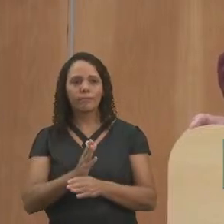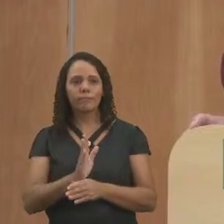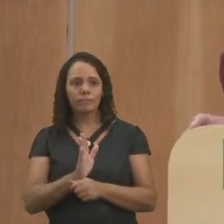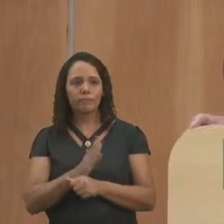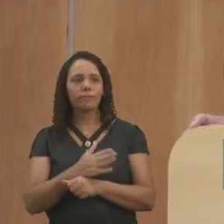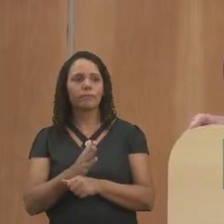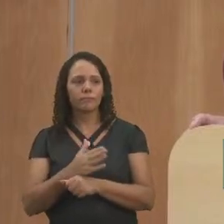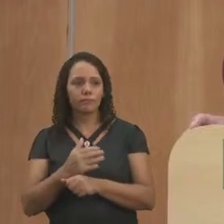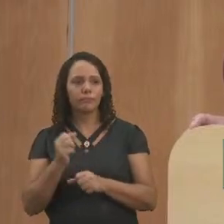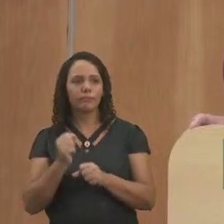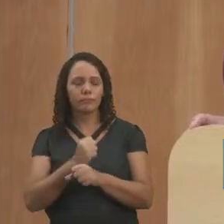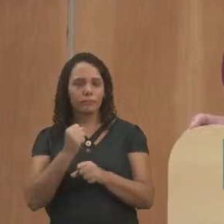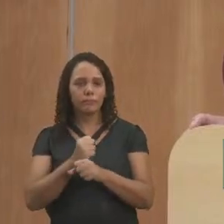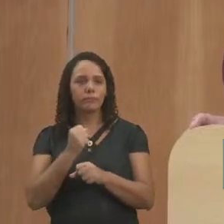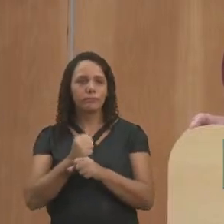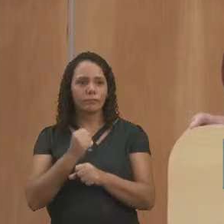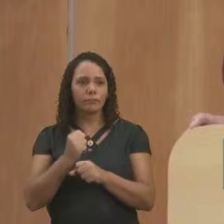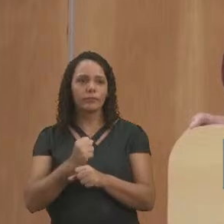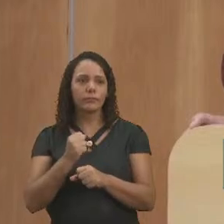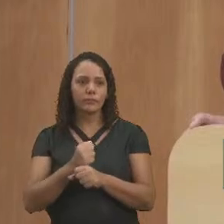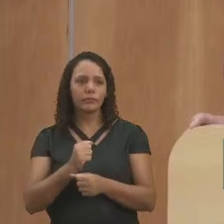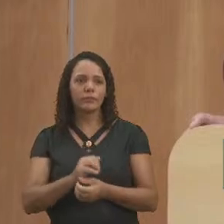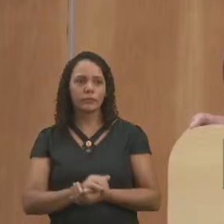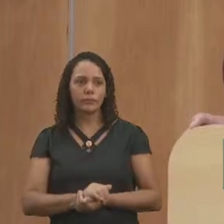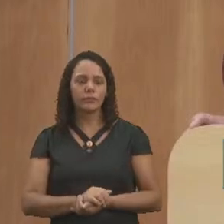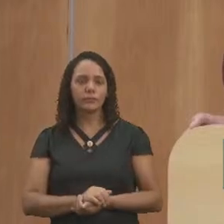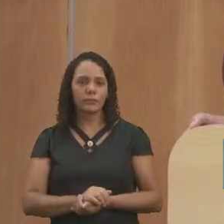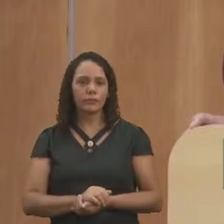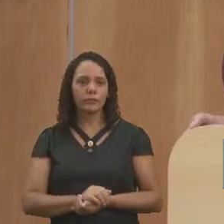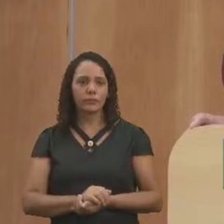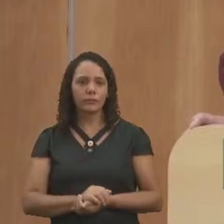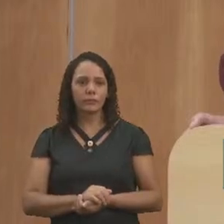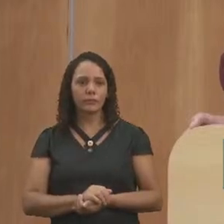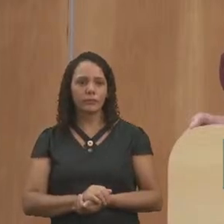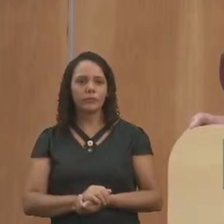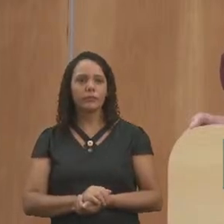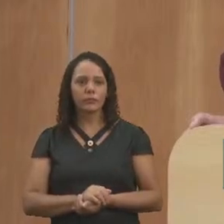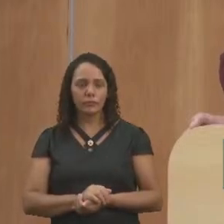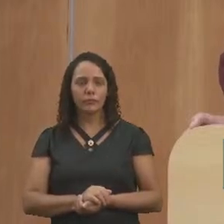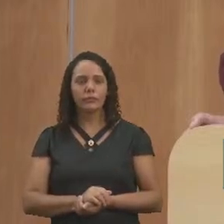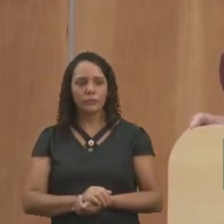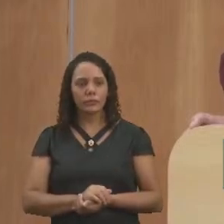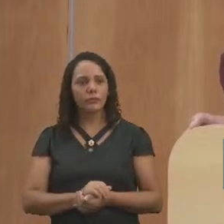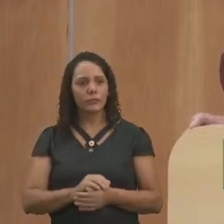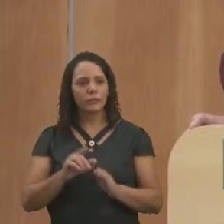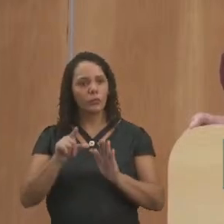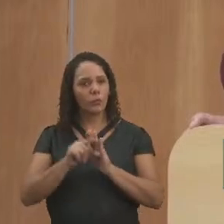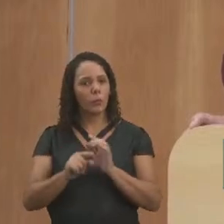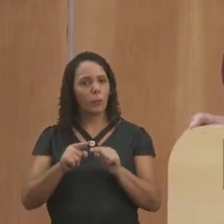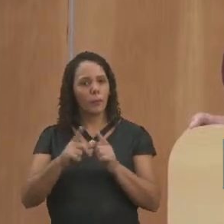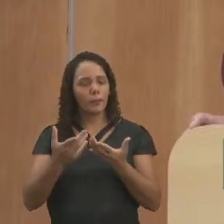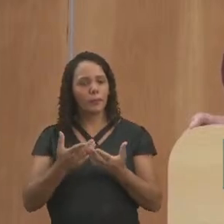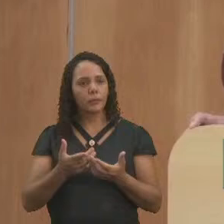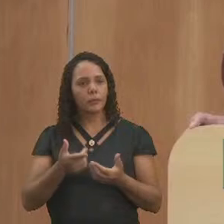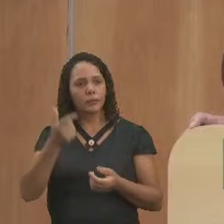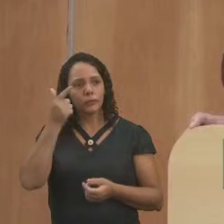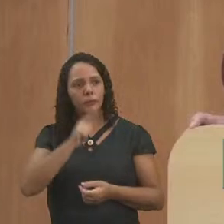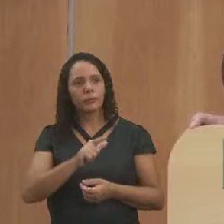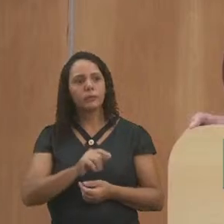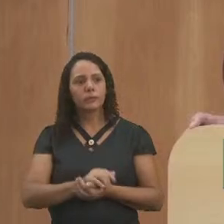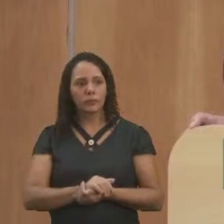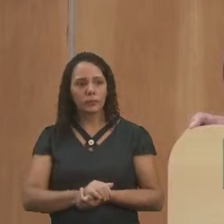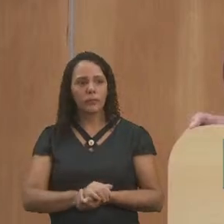não batimento dessa meta. Então, a gente ficou um pouco abaixo, mas a ideia é que se recupere isso. Acho